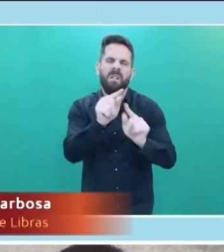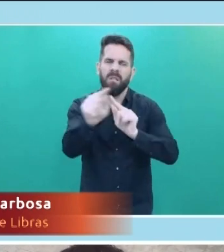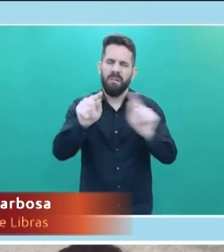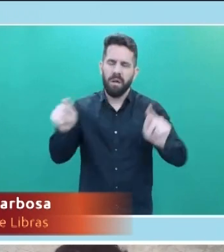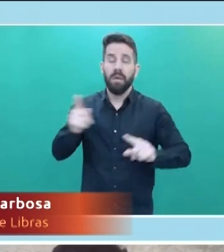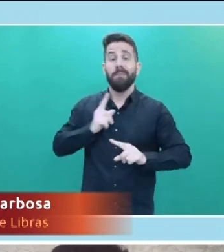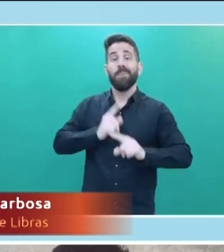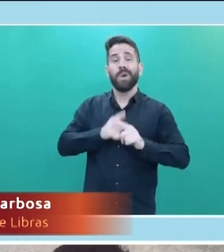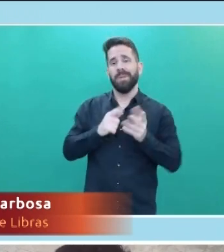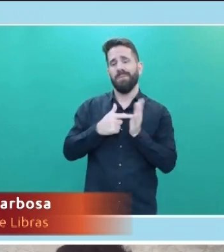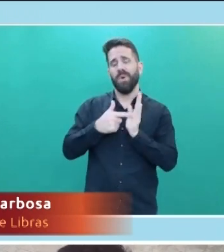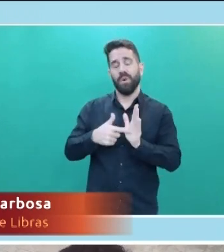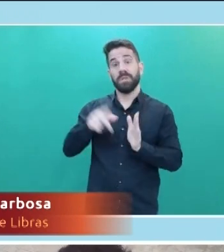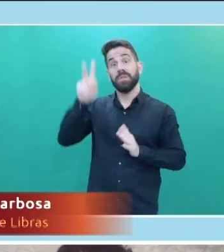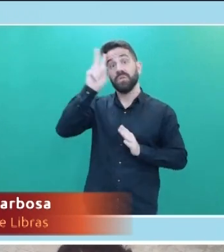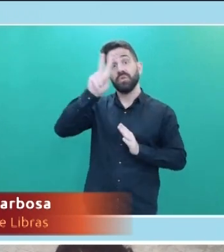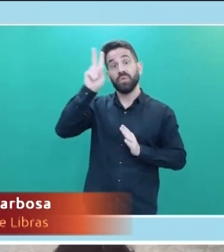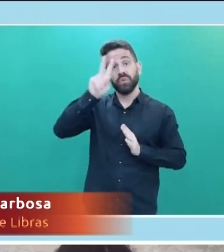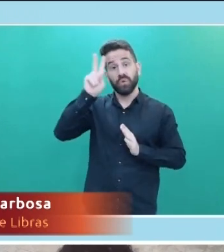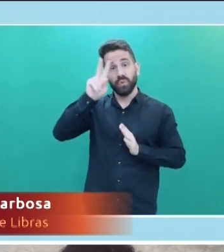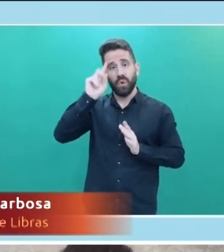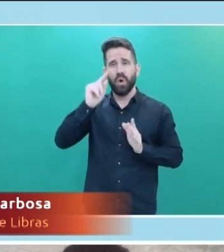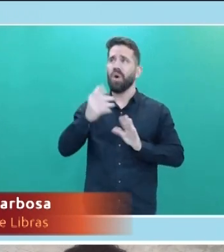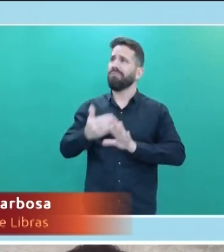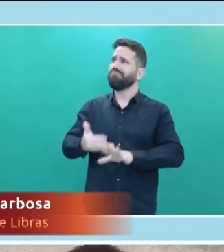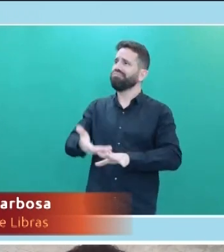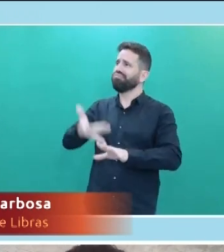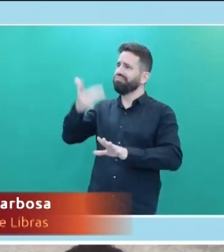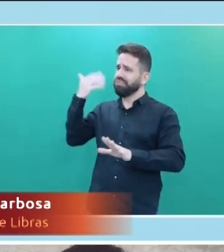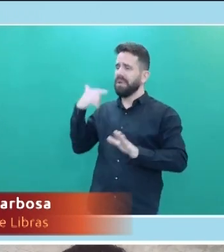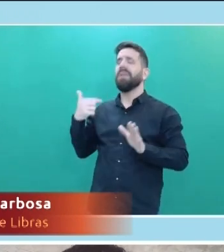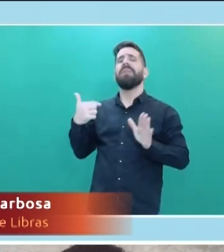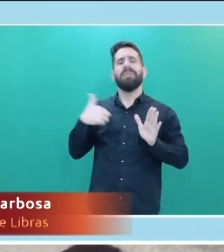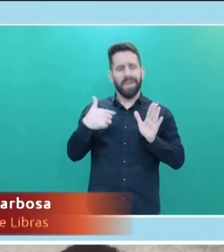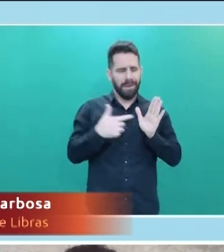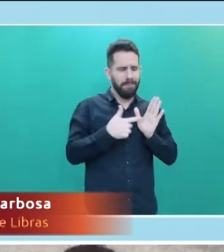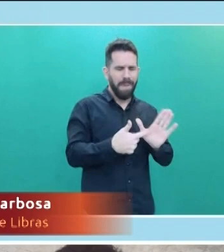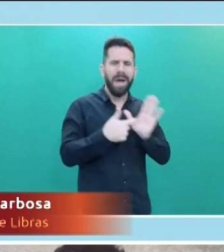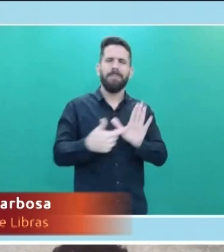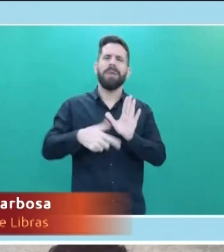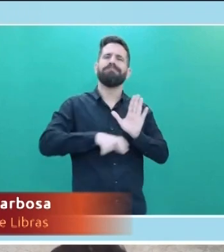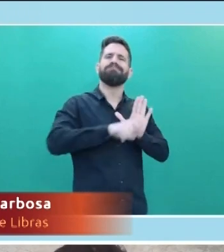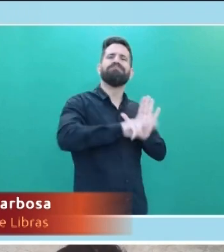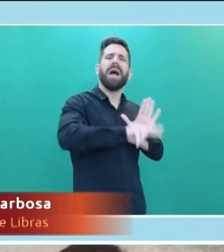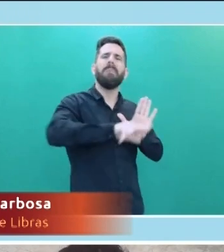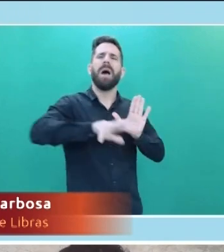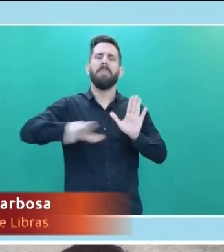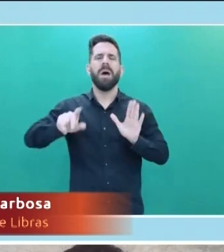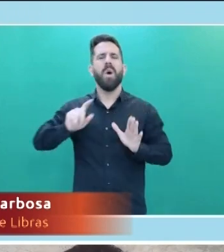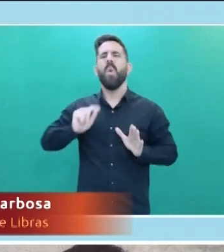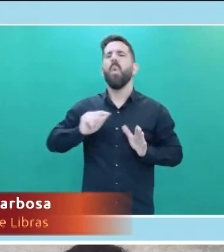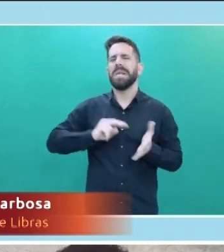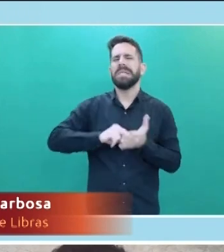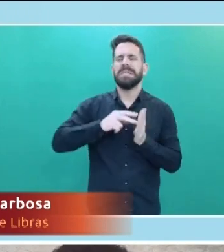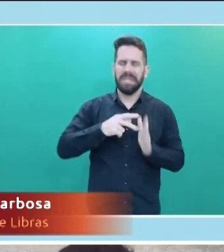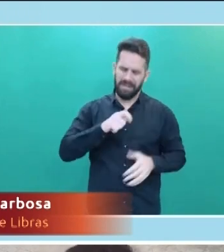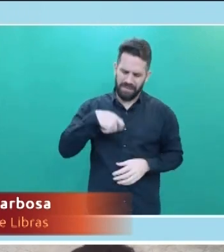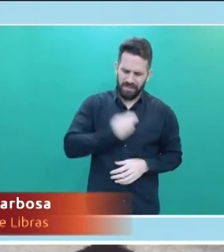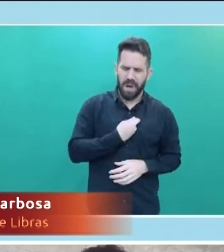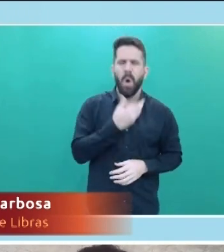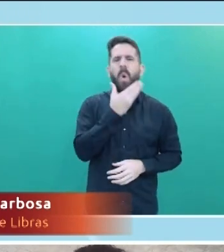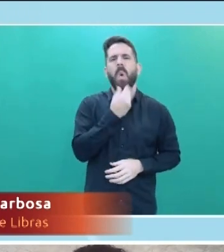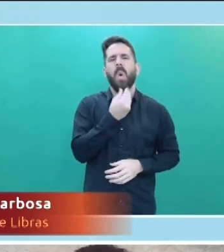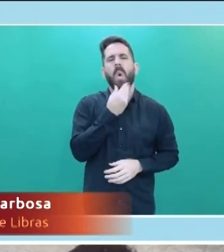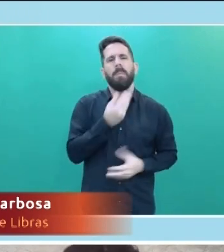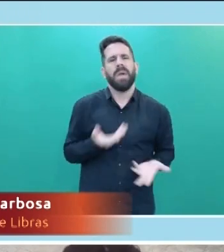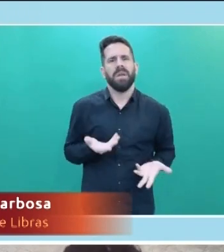a gente tem diferentes manifestações do que é ser homem, né, do que é uma masculinidade